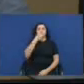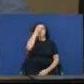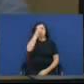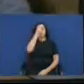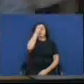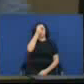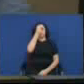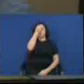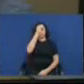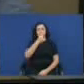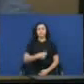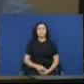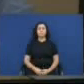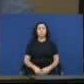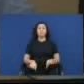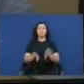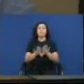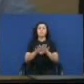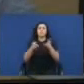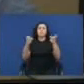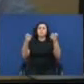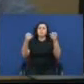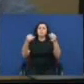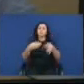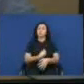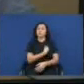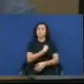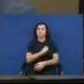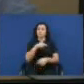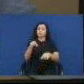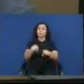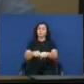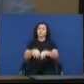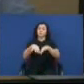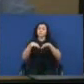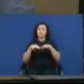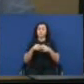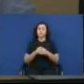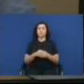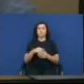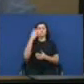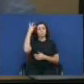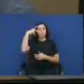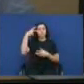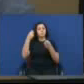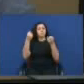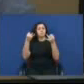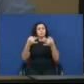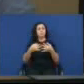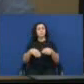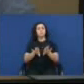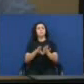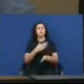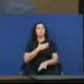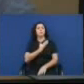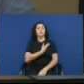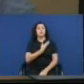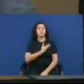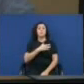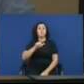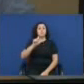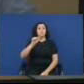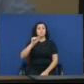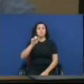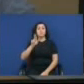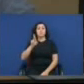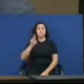de Freitas. Ainda dentro das pessoas que estão no plenário, como foi mencionado já pelo doutor Júlio, pela Érica, pelo presidente, está meu amigo Lauro Petrulho e a esposa